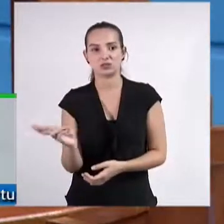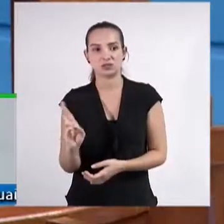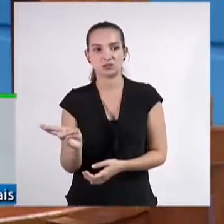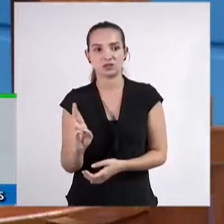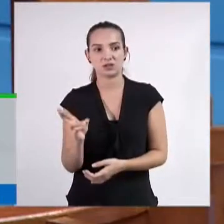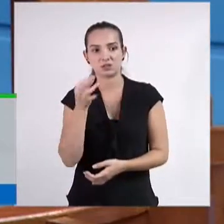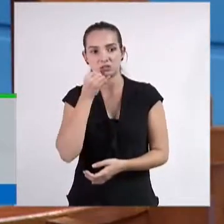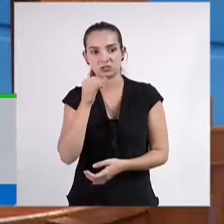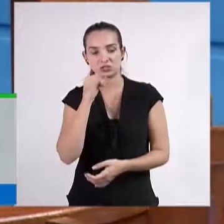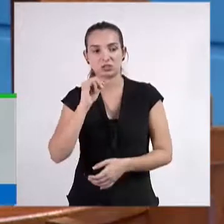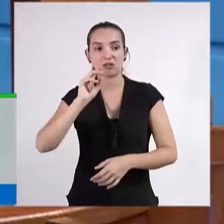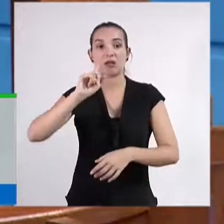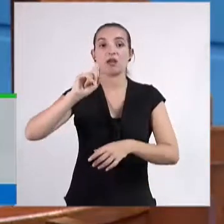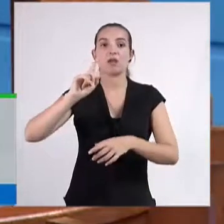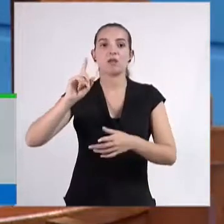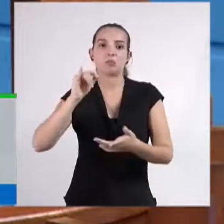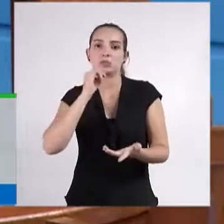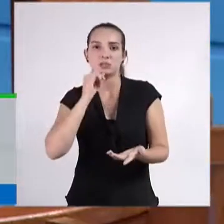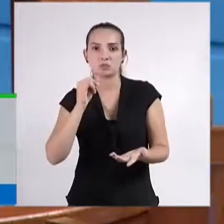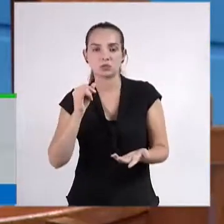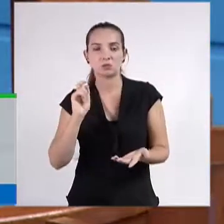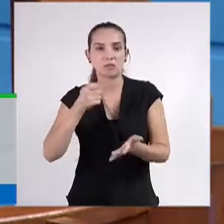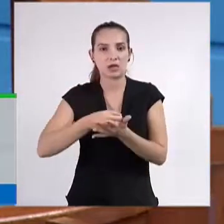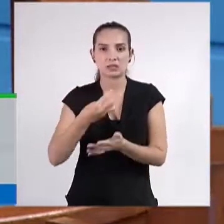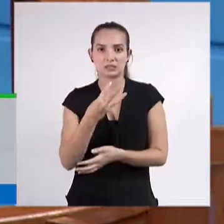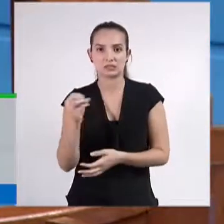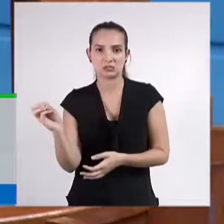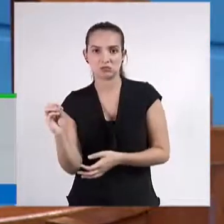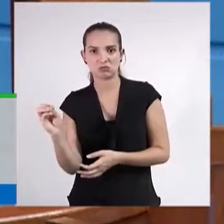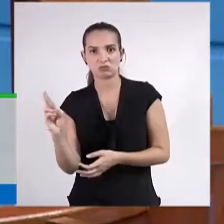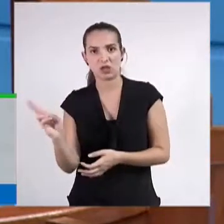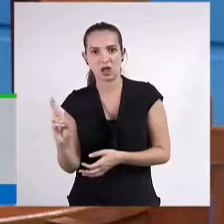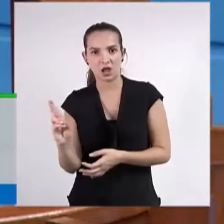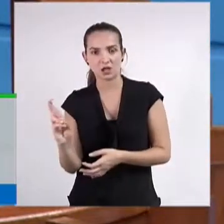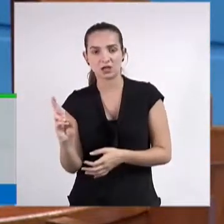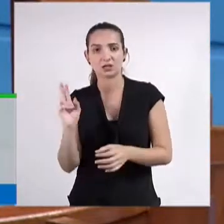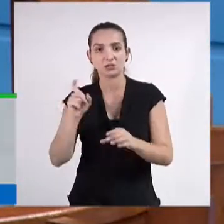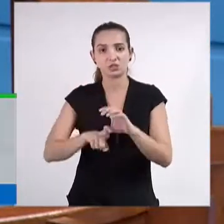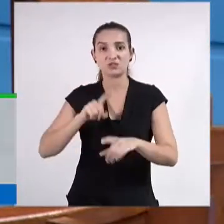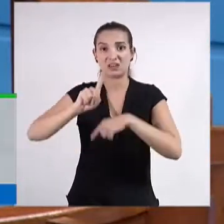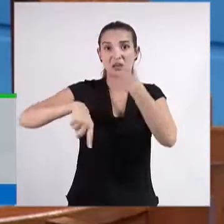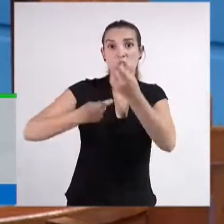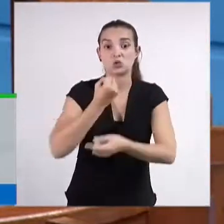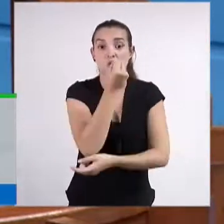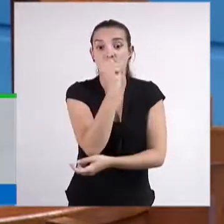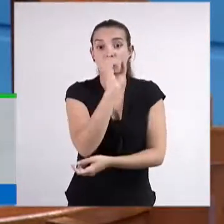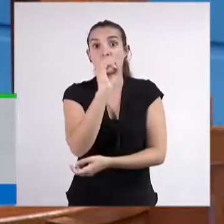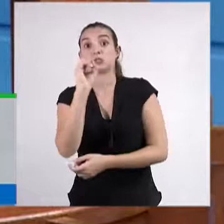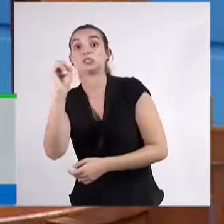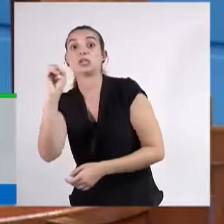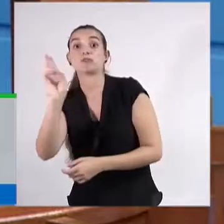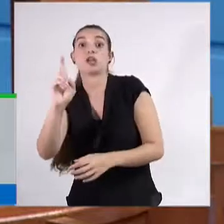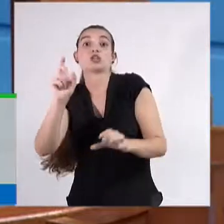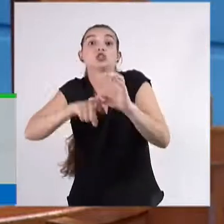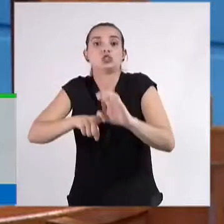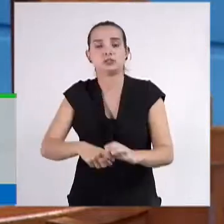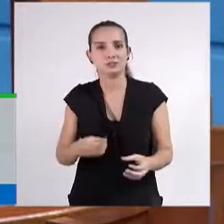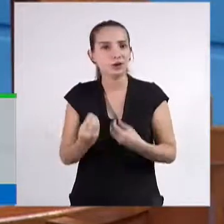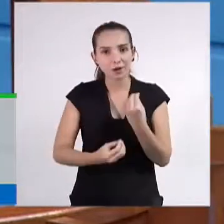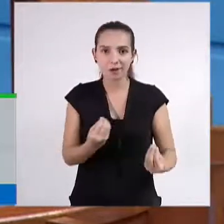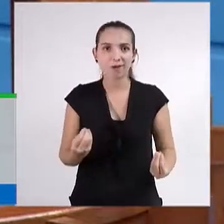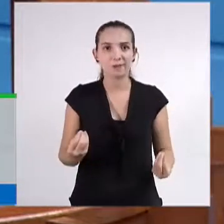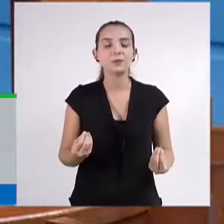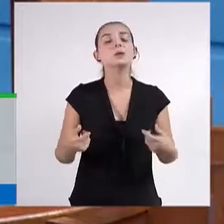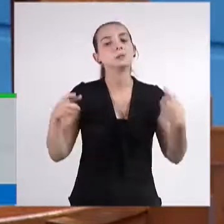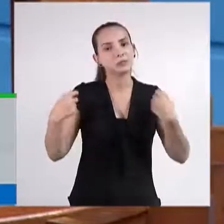800. Não há nenhuma possibilidade para isso. Então, nós temos que pensar nisso e temos que fazer